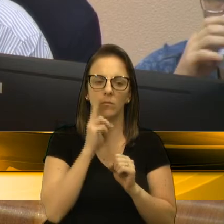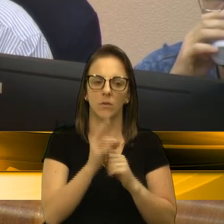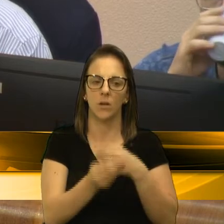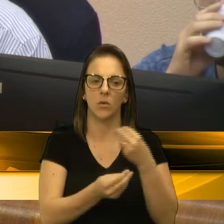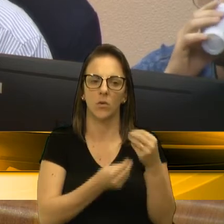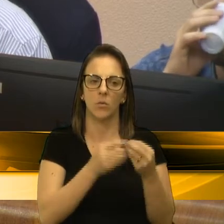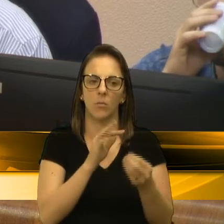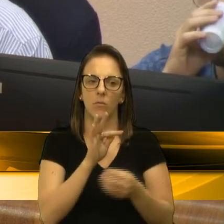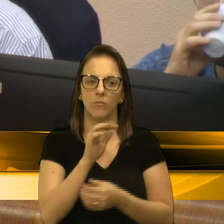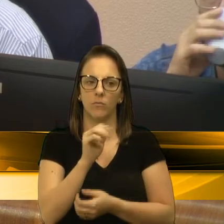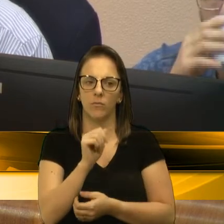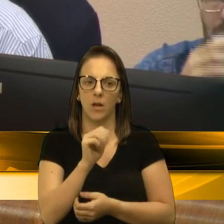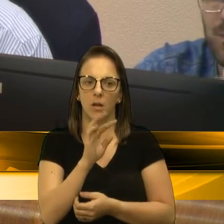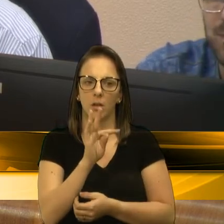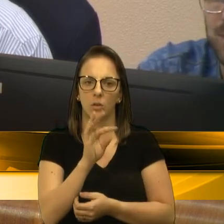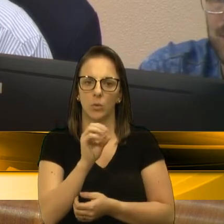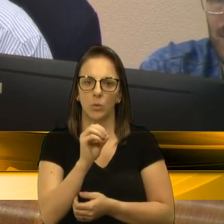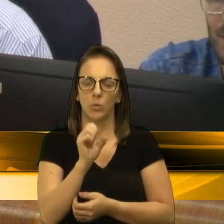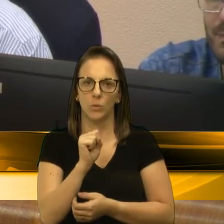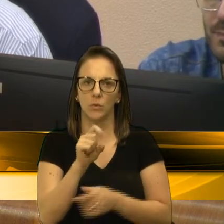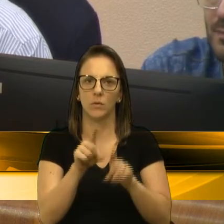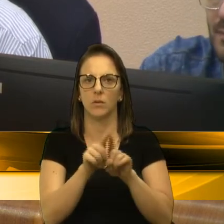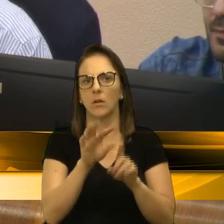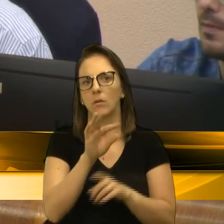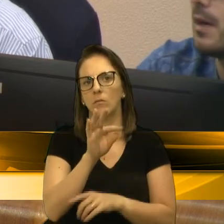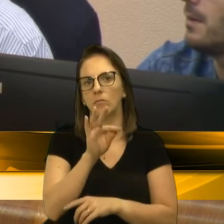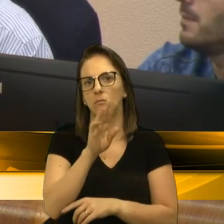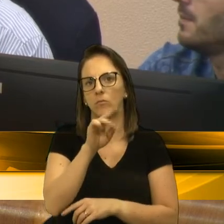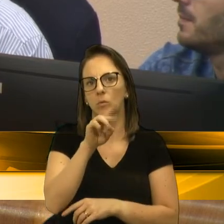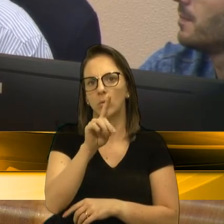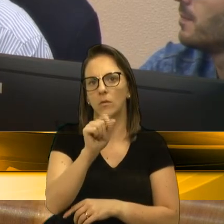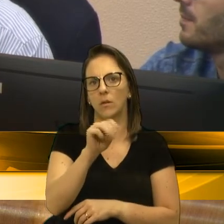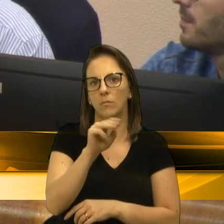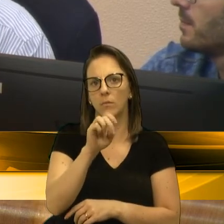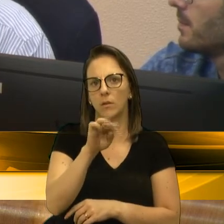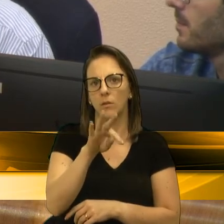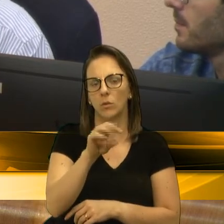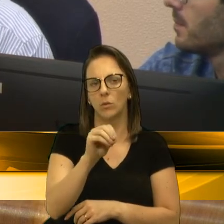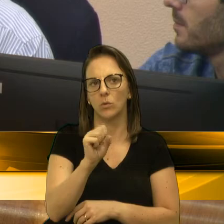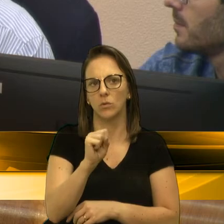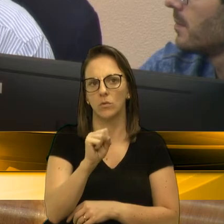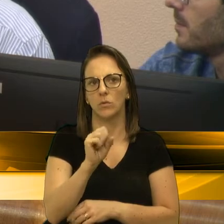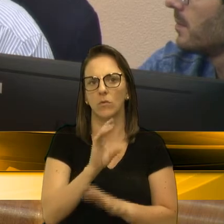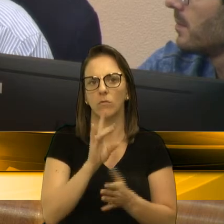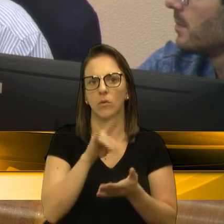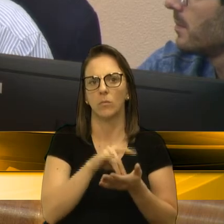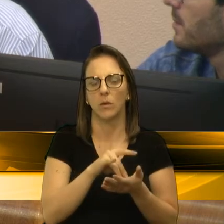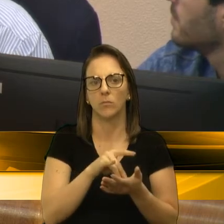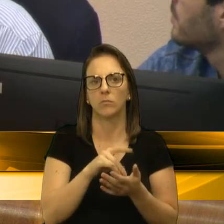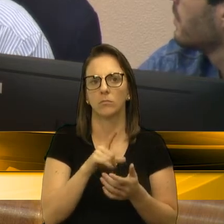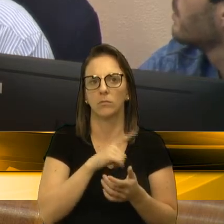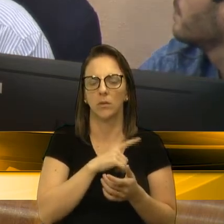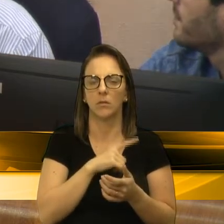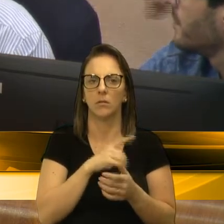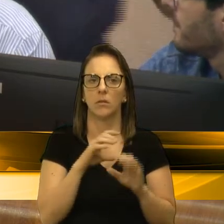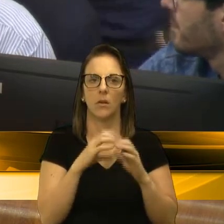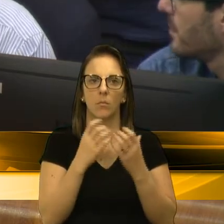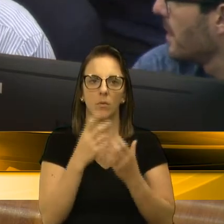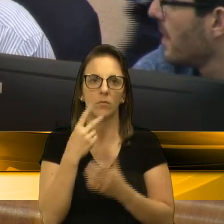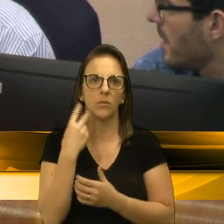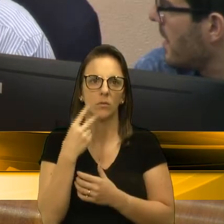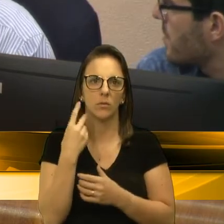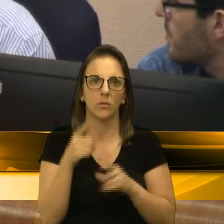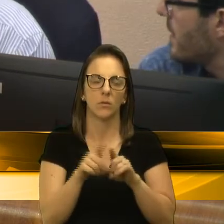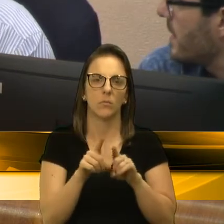fundamento, não se verifica a existência de elementos ou condutas fáticas de ordem formal de tramitação da parte da Câmara Municipal e da Comissão Processante desde o